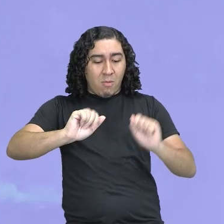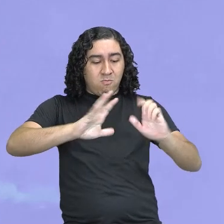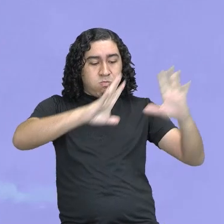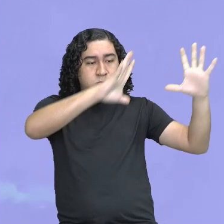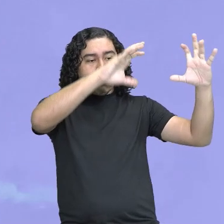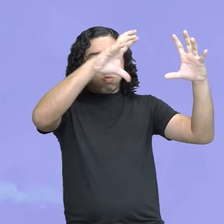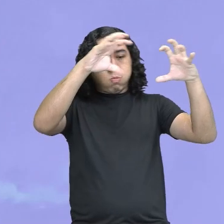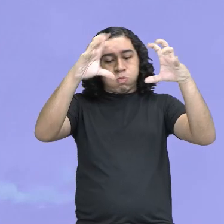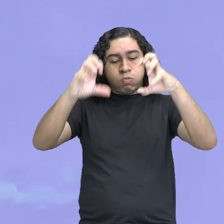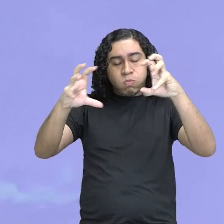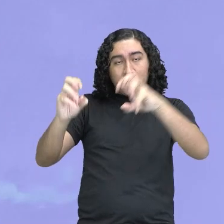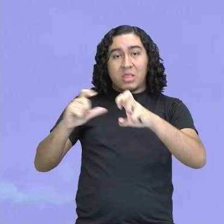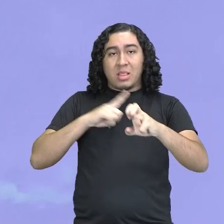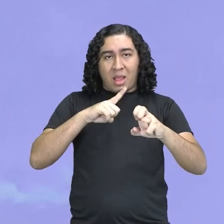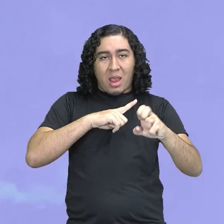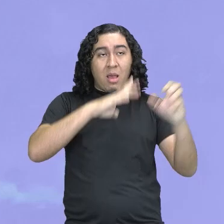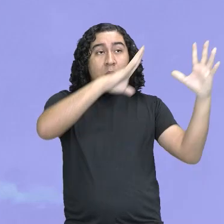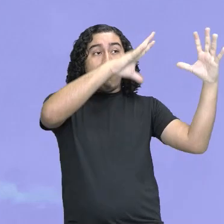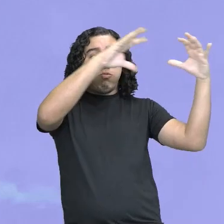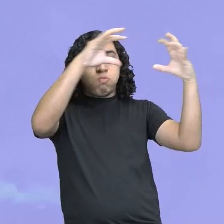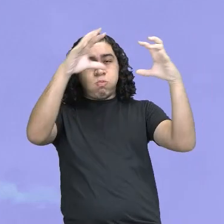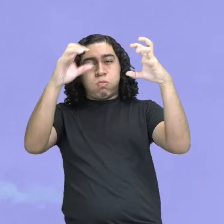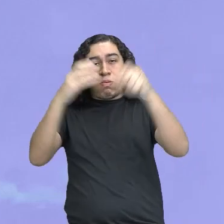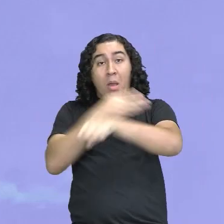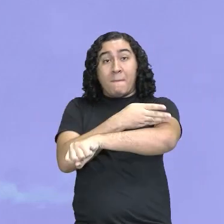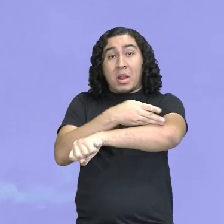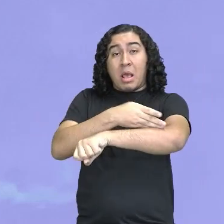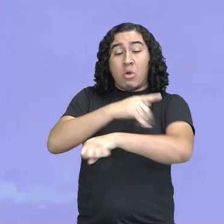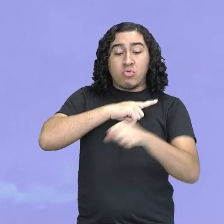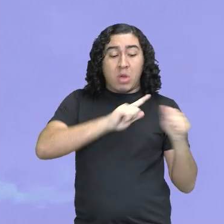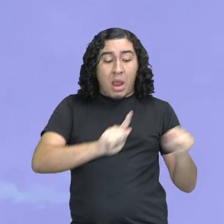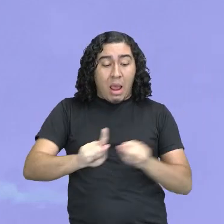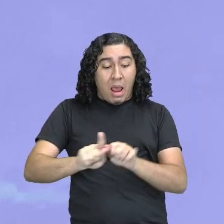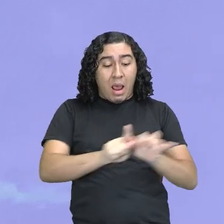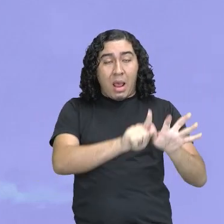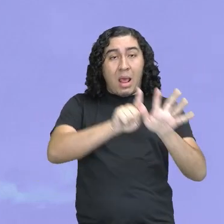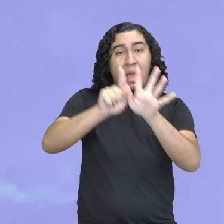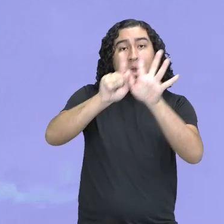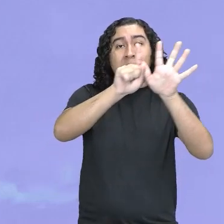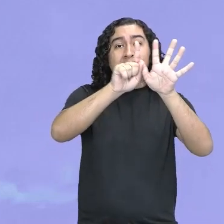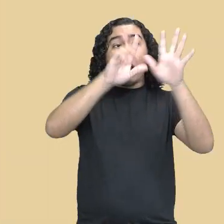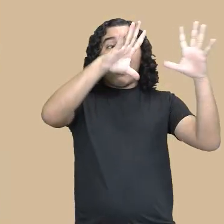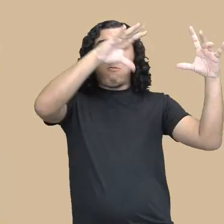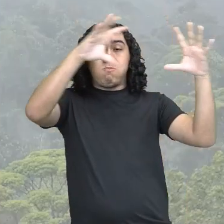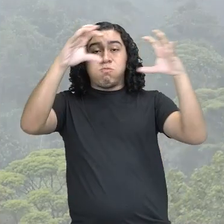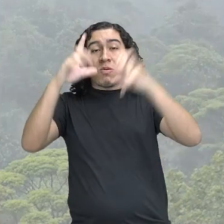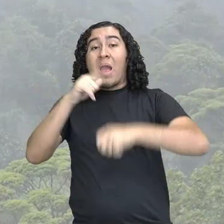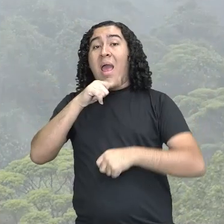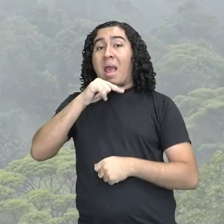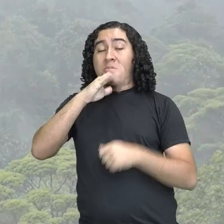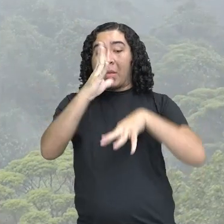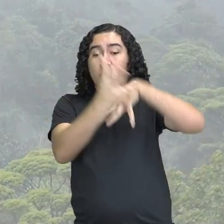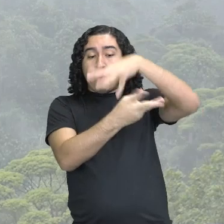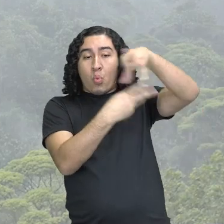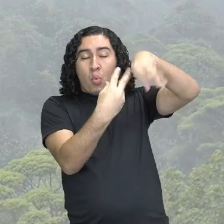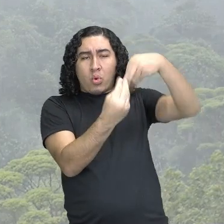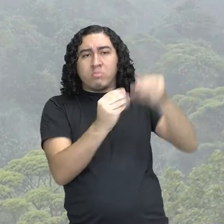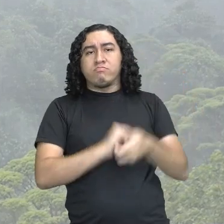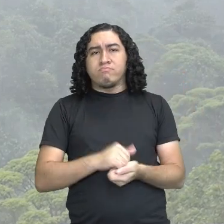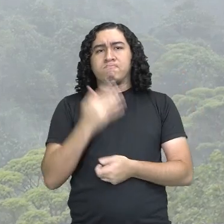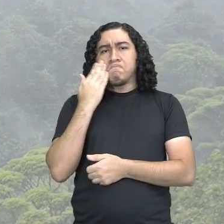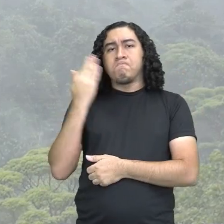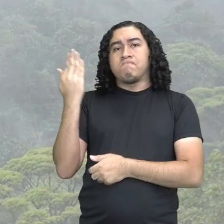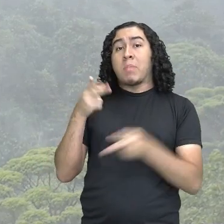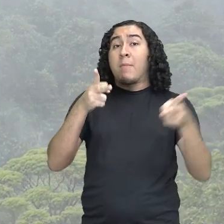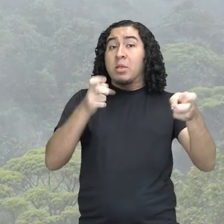atmosféricos formados por massas de ar carregadas de vapor de água. Você já percebeu que